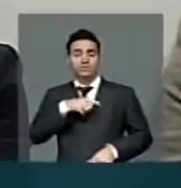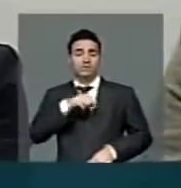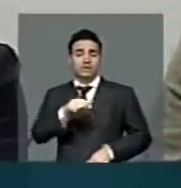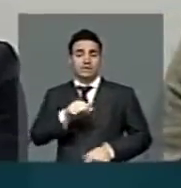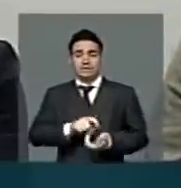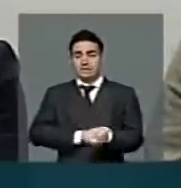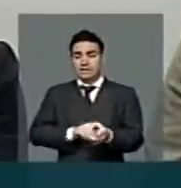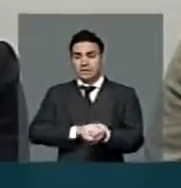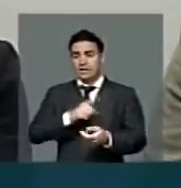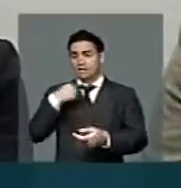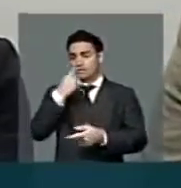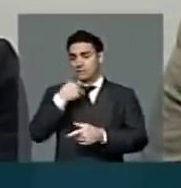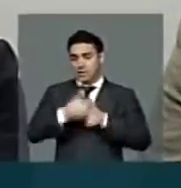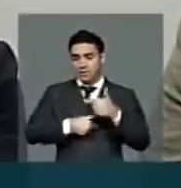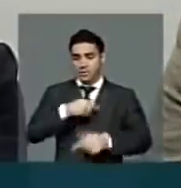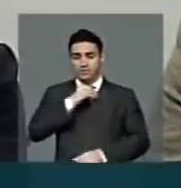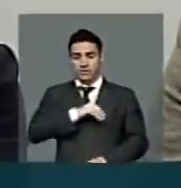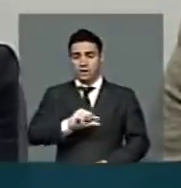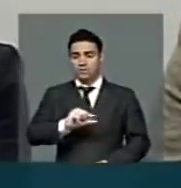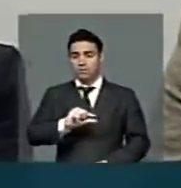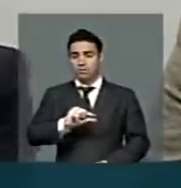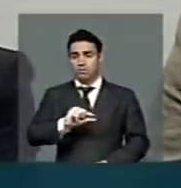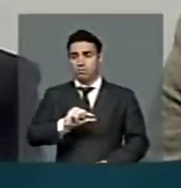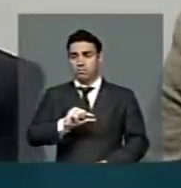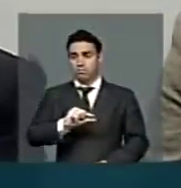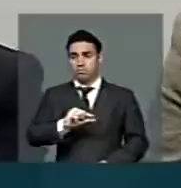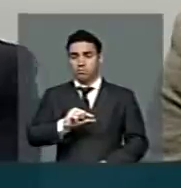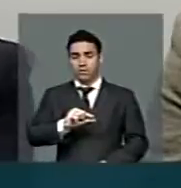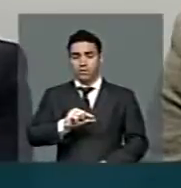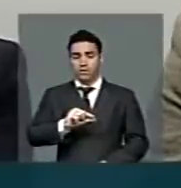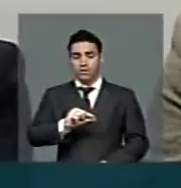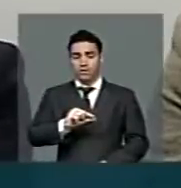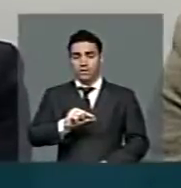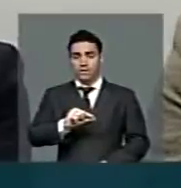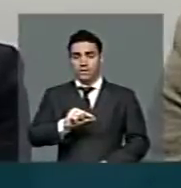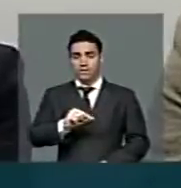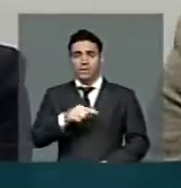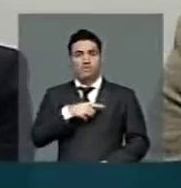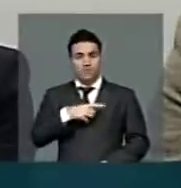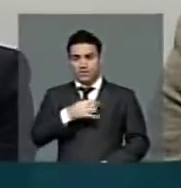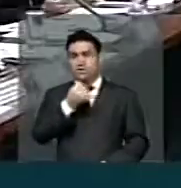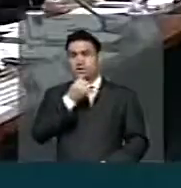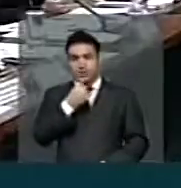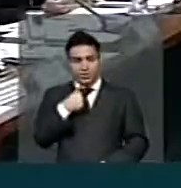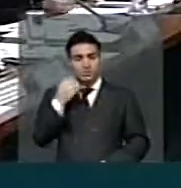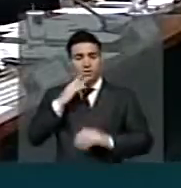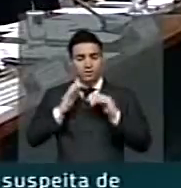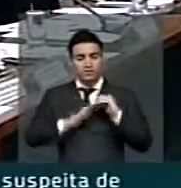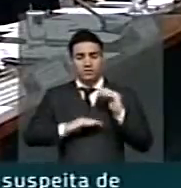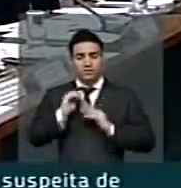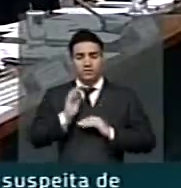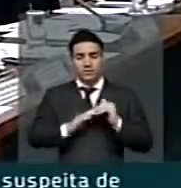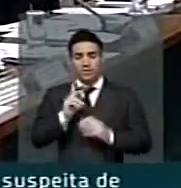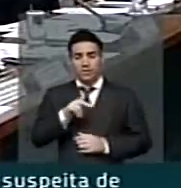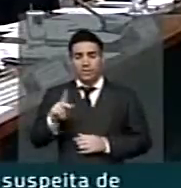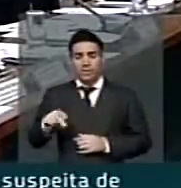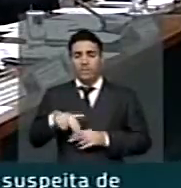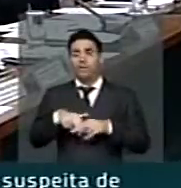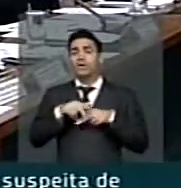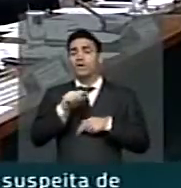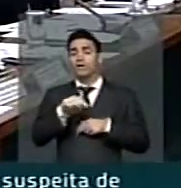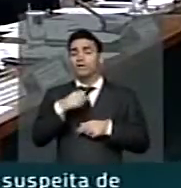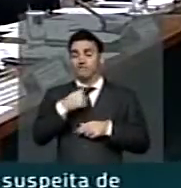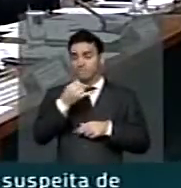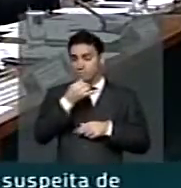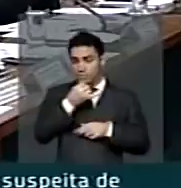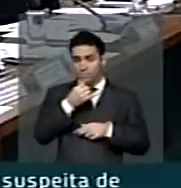carga horária, pelo salário de fome que recebem como professoras, estão descontentes com a profissão. E é porque elas estão descontentes com a profissão